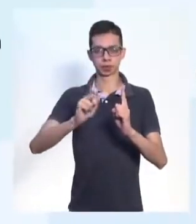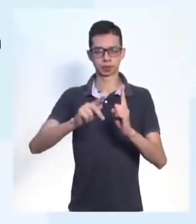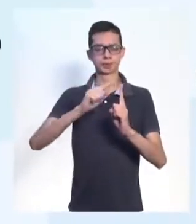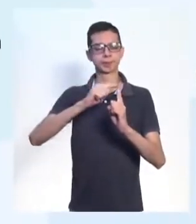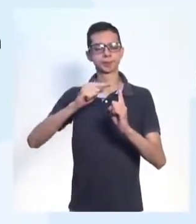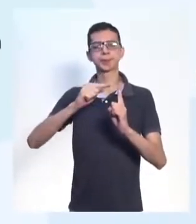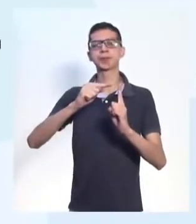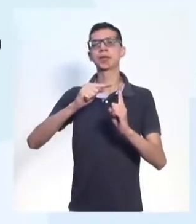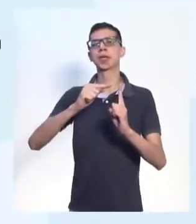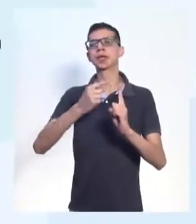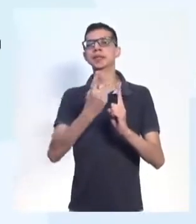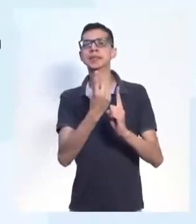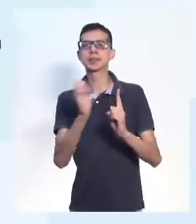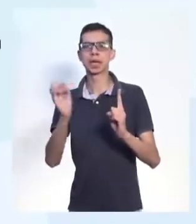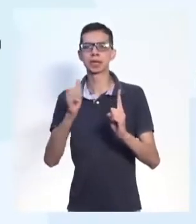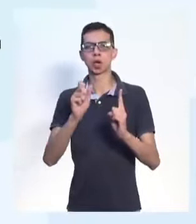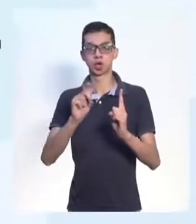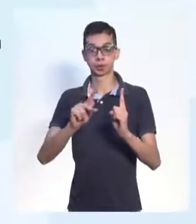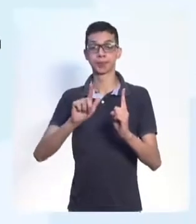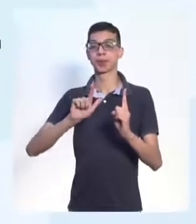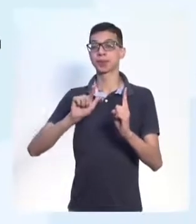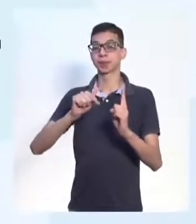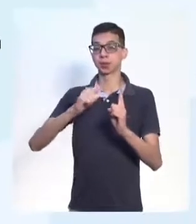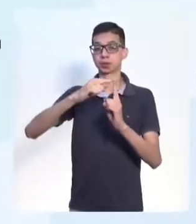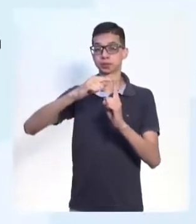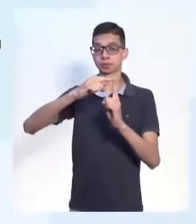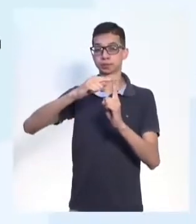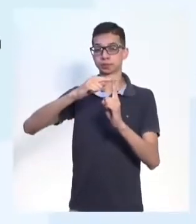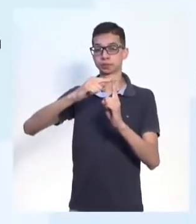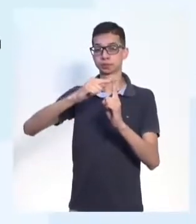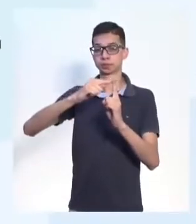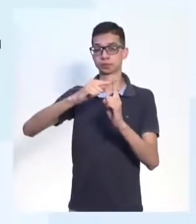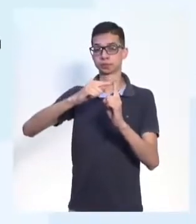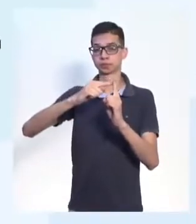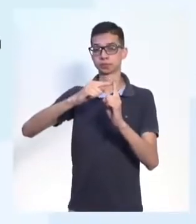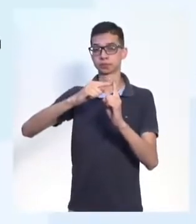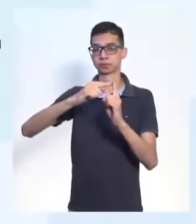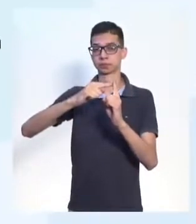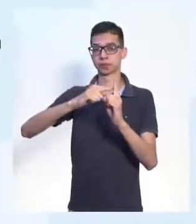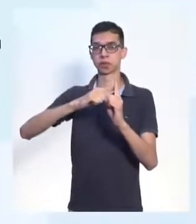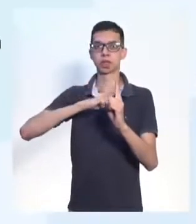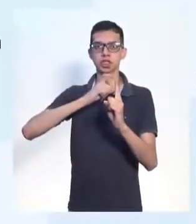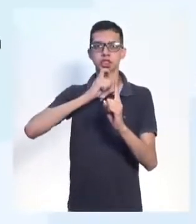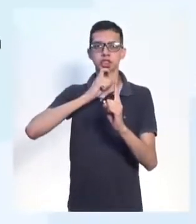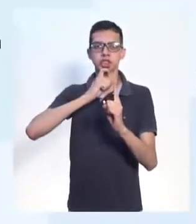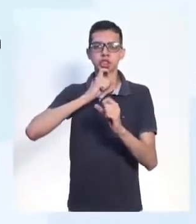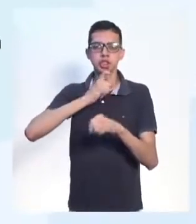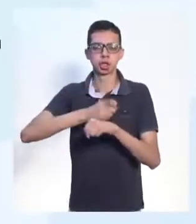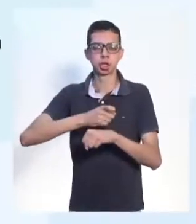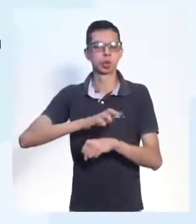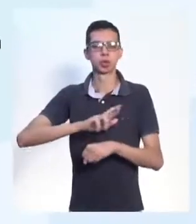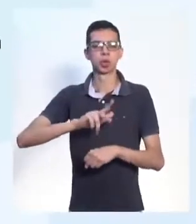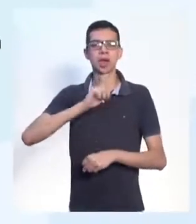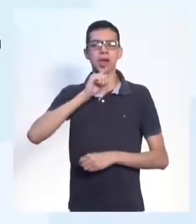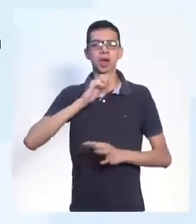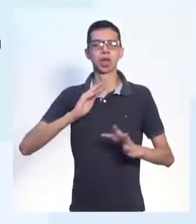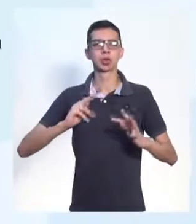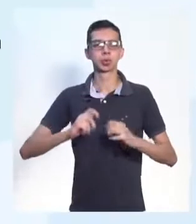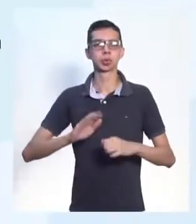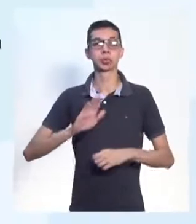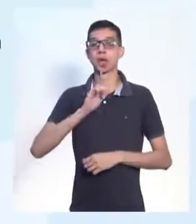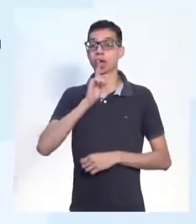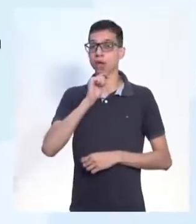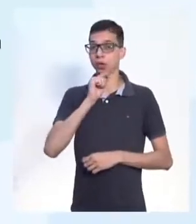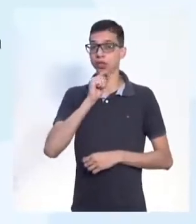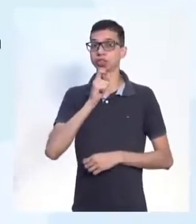100 lá, e aí ela foi descendo. No caso ali, eu tenho água com gelo, tá? Não é que toda a água ali é com gelo, tá?